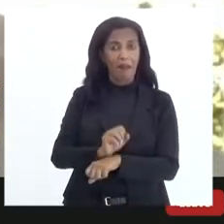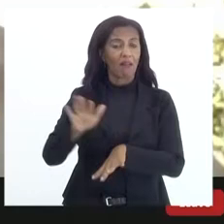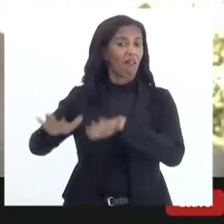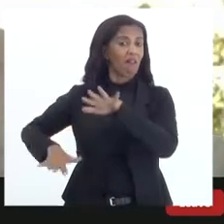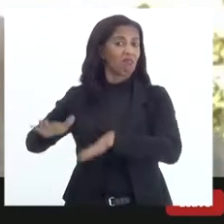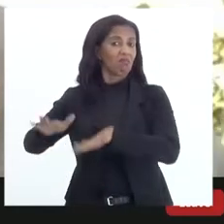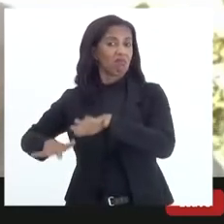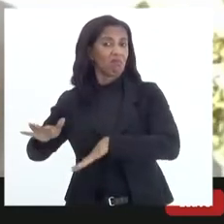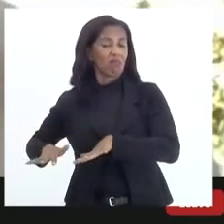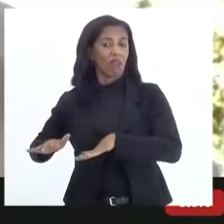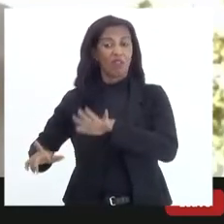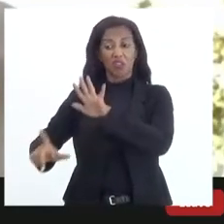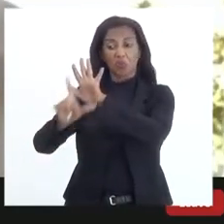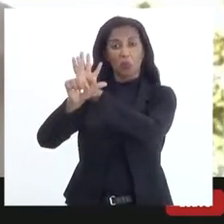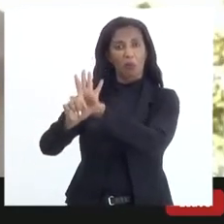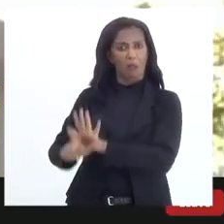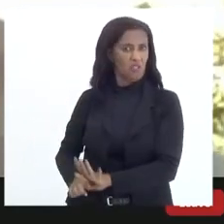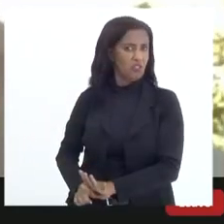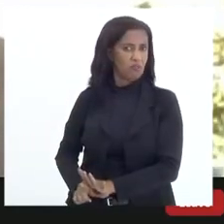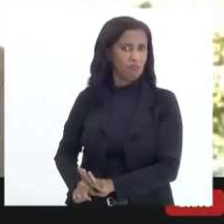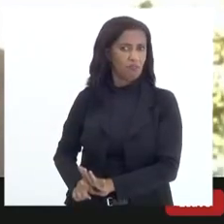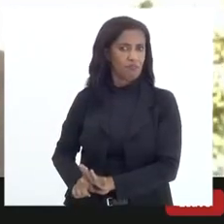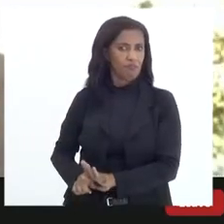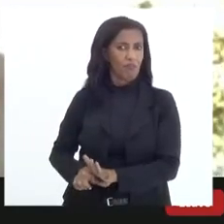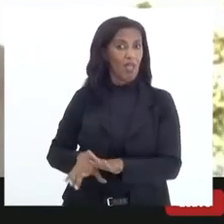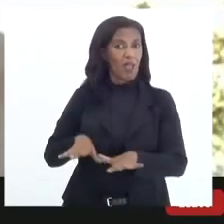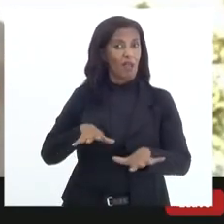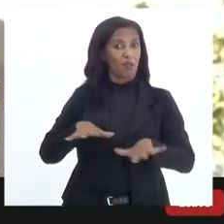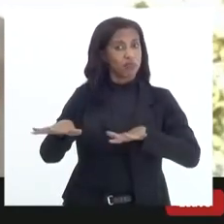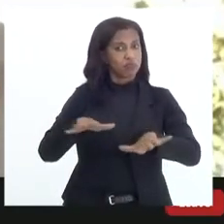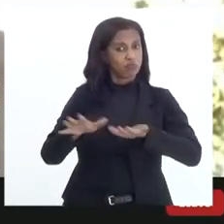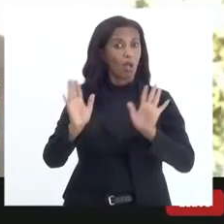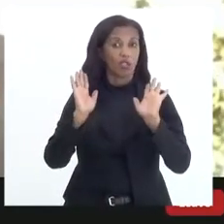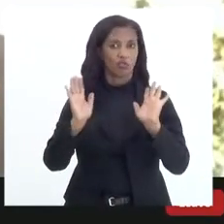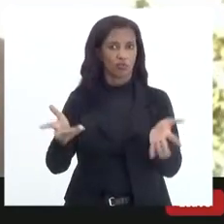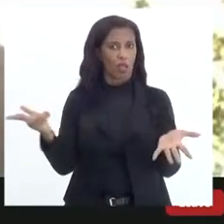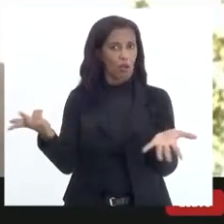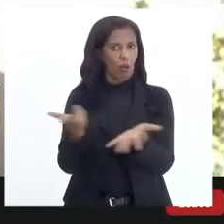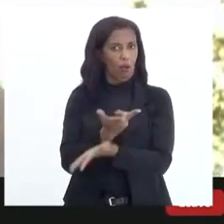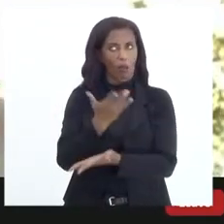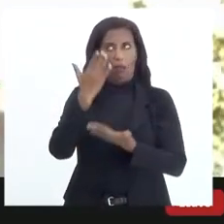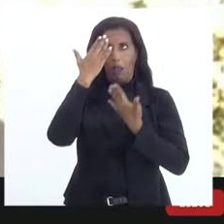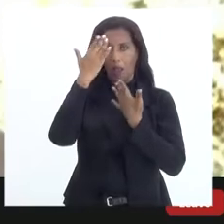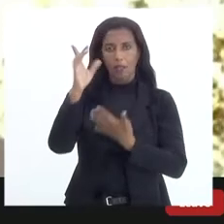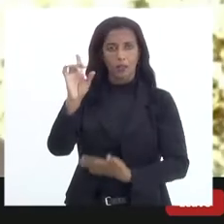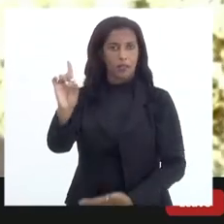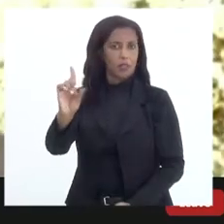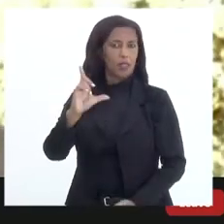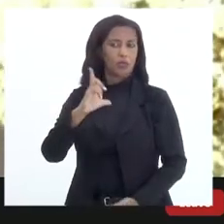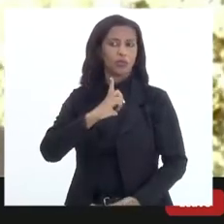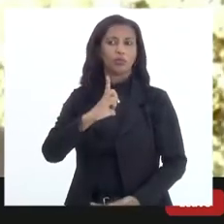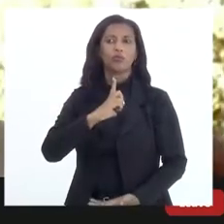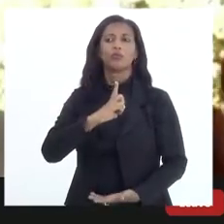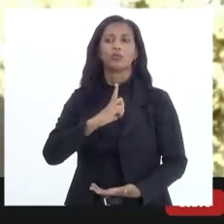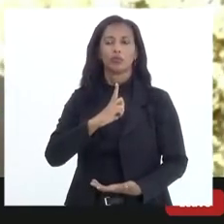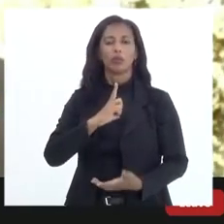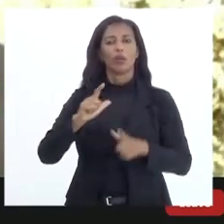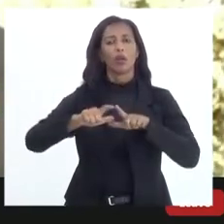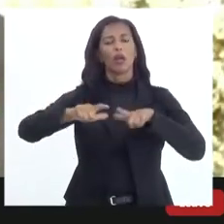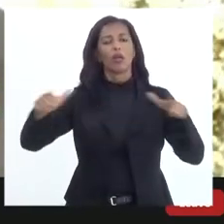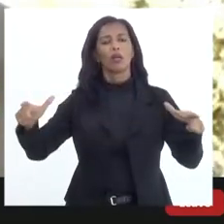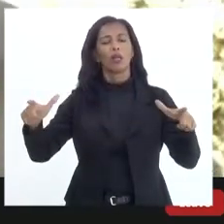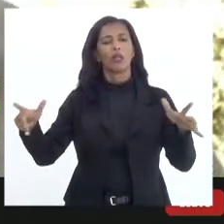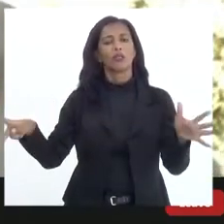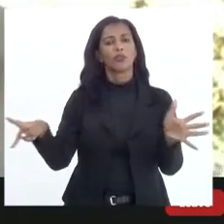talvez, tudo isso com leite. A mobilização ela já existe. Graças a Deus, nós temos a grande parte